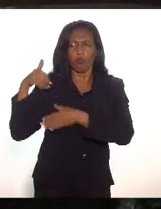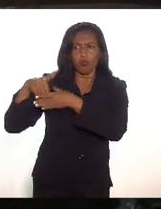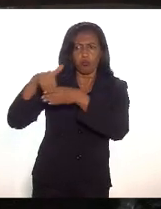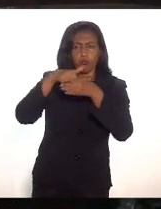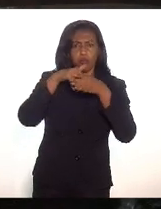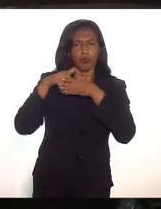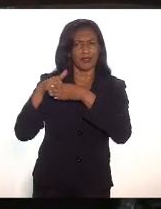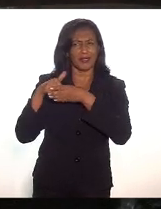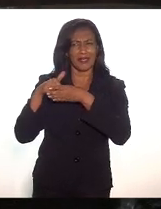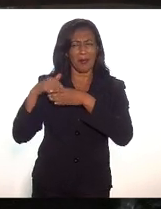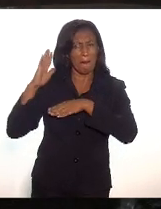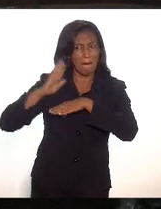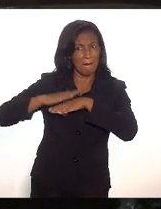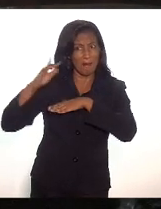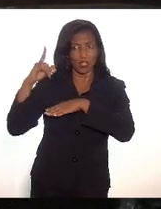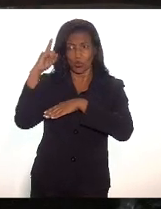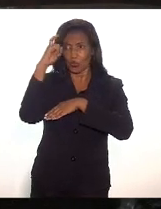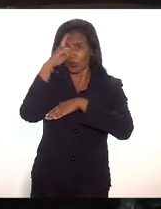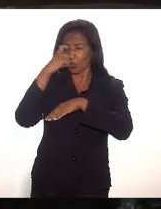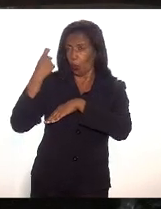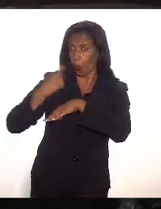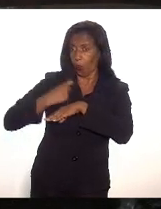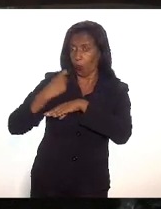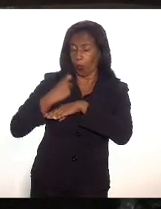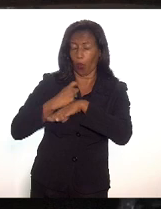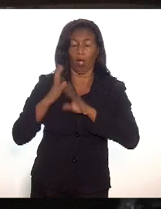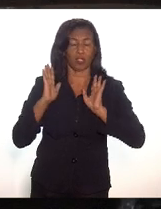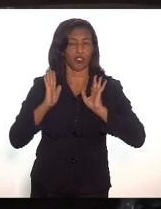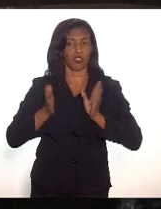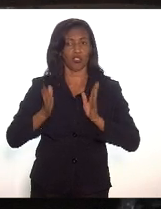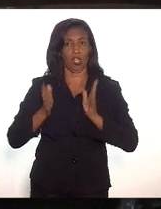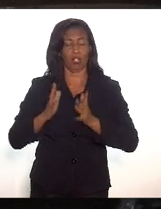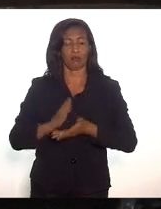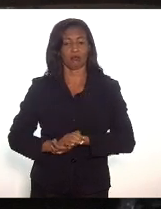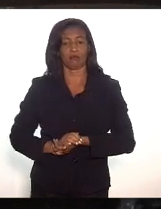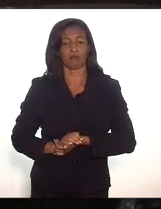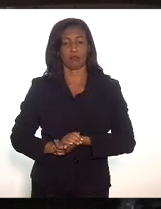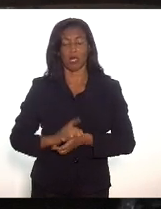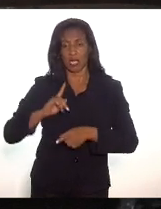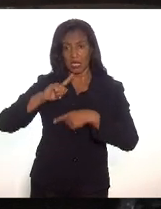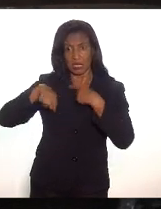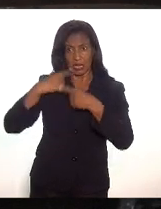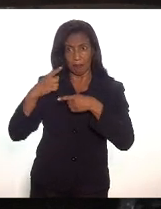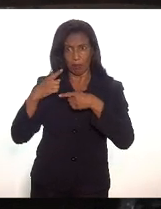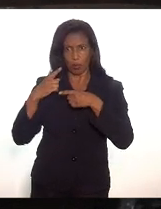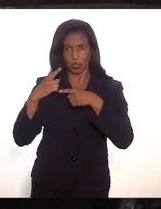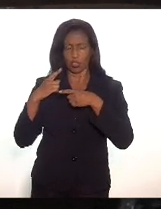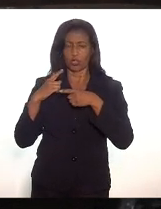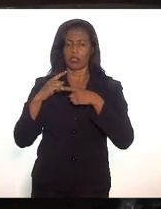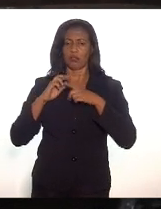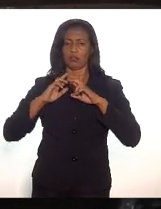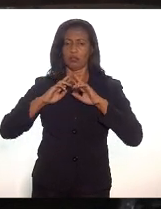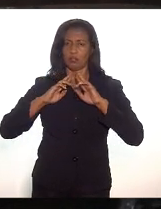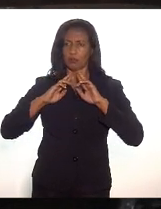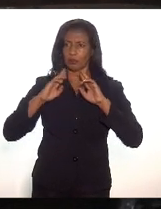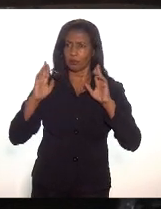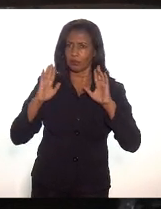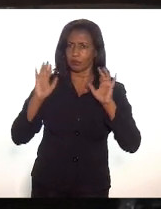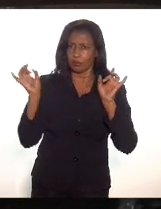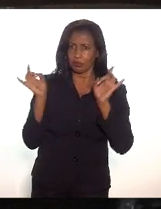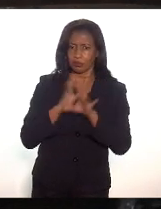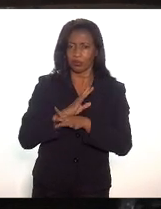muito mais tensas e duras. E depois da votação, os 70